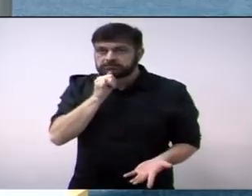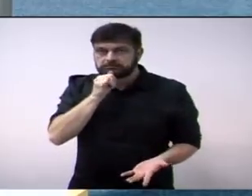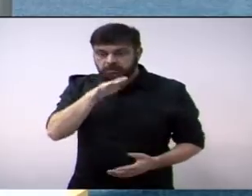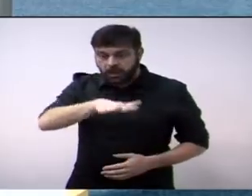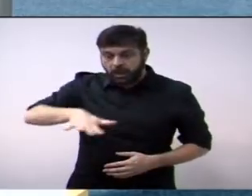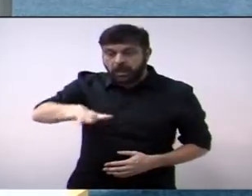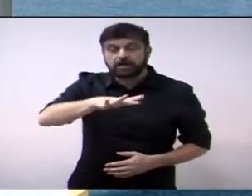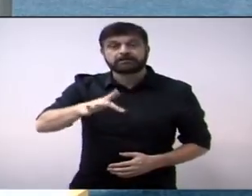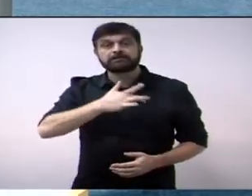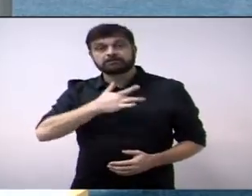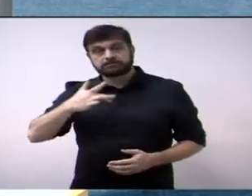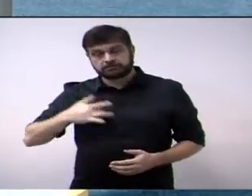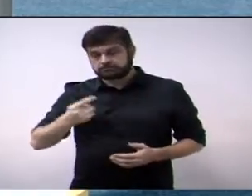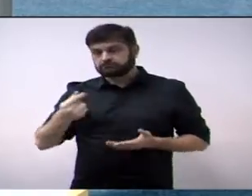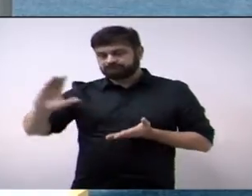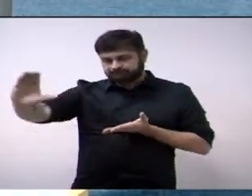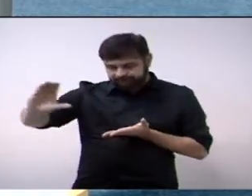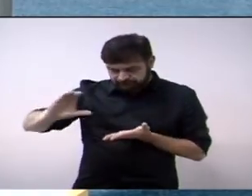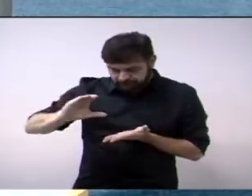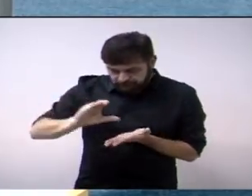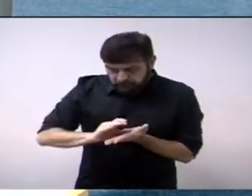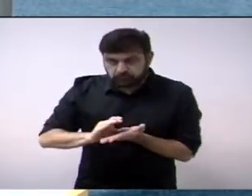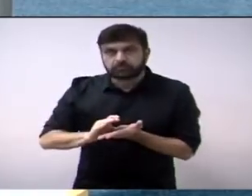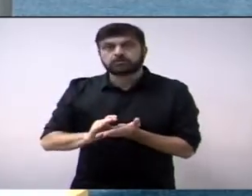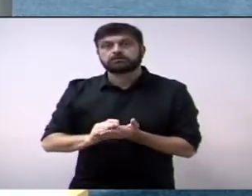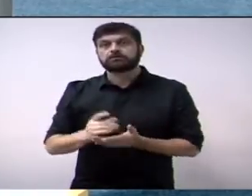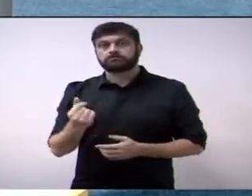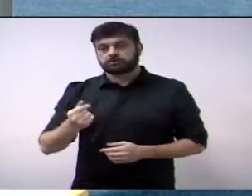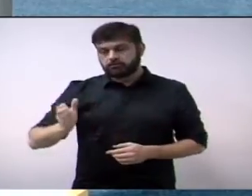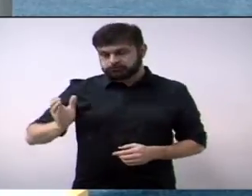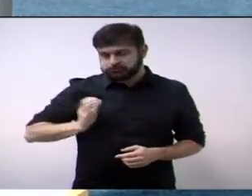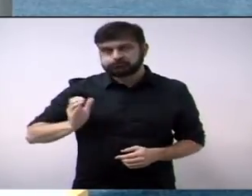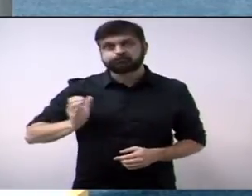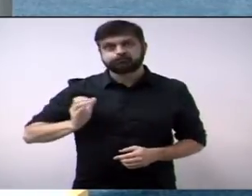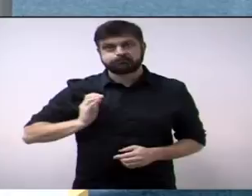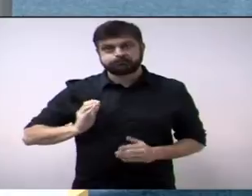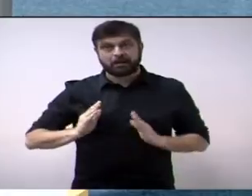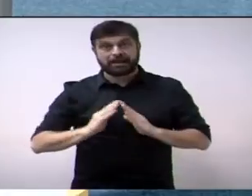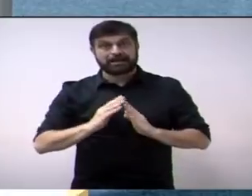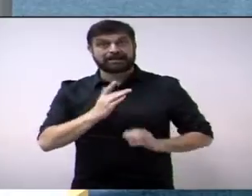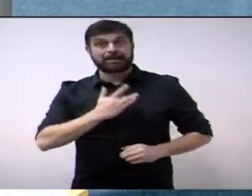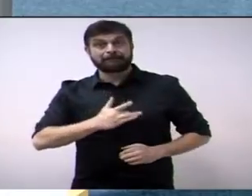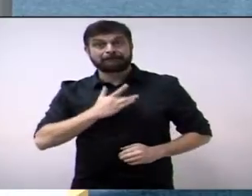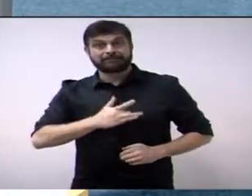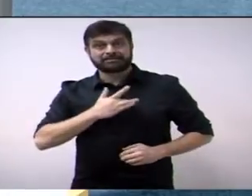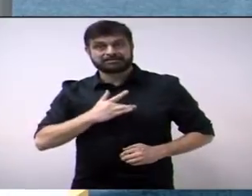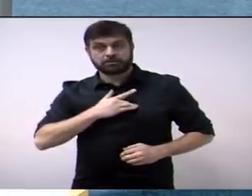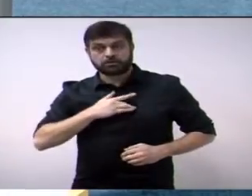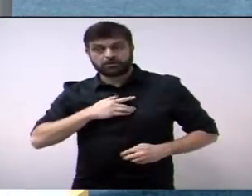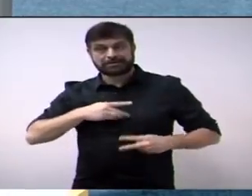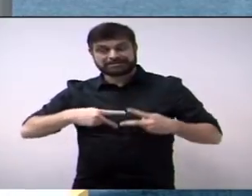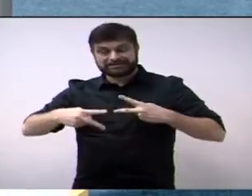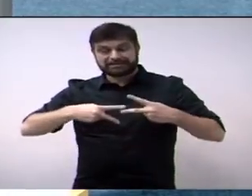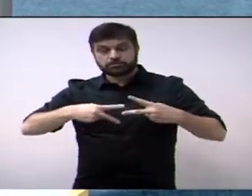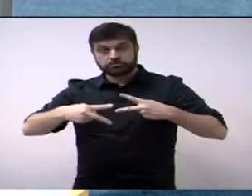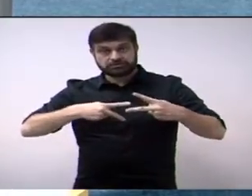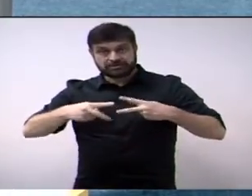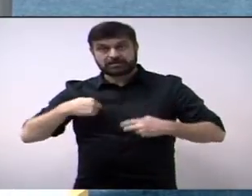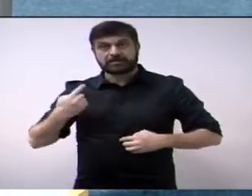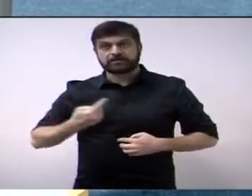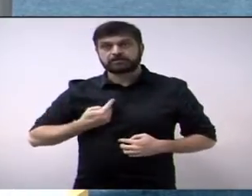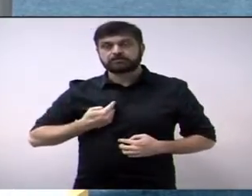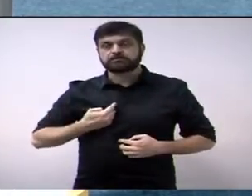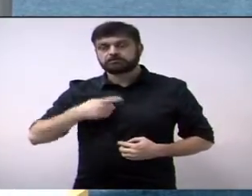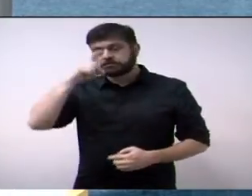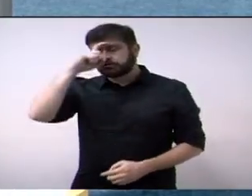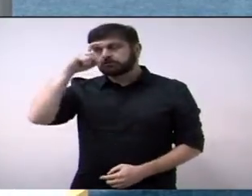área da saúde, destinou uma verba significativa na Casa de Misericórdia de São José dos Campos. E ele nos deixou muito